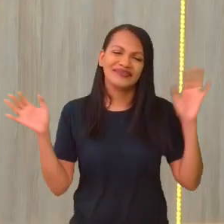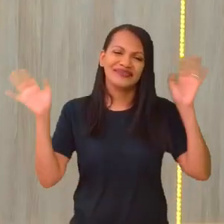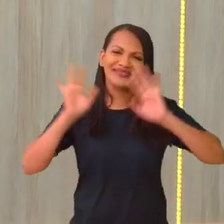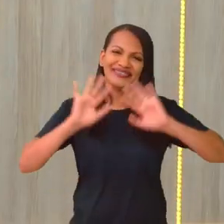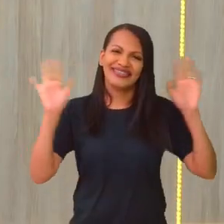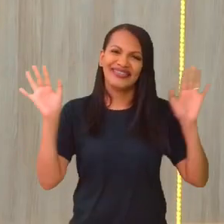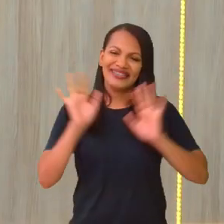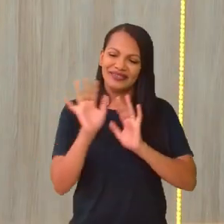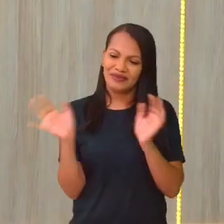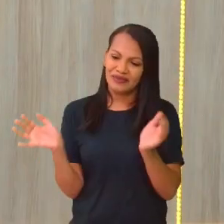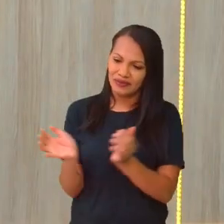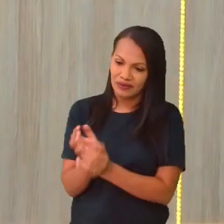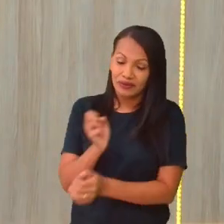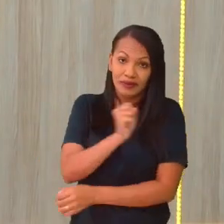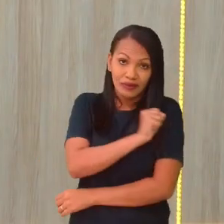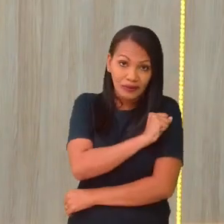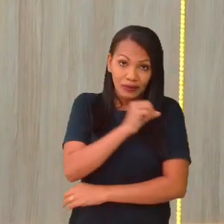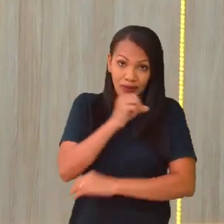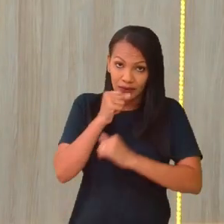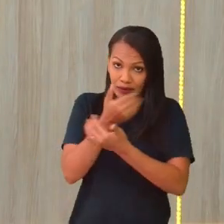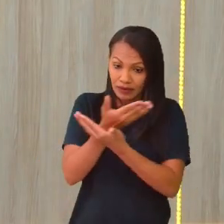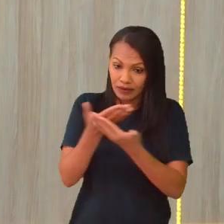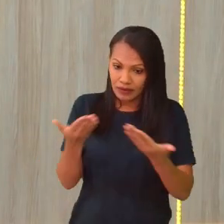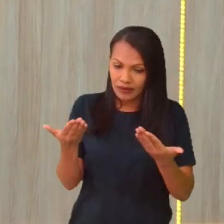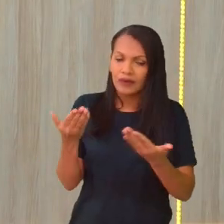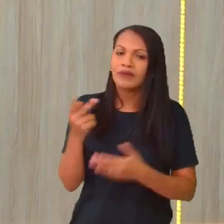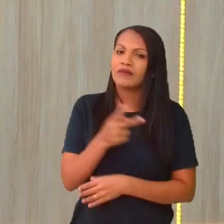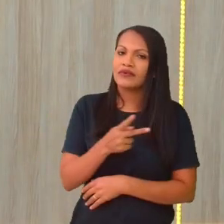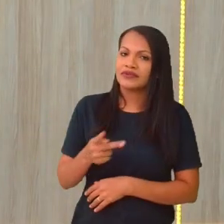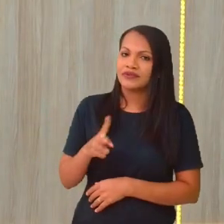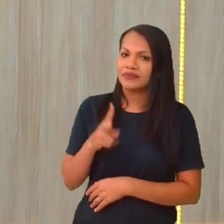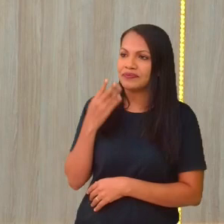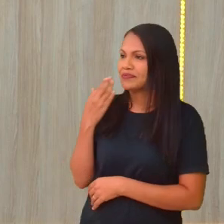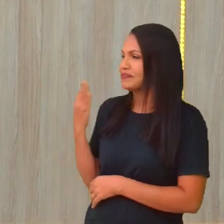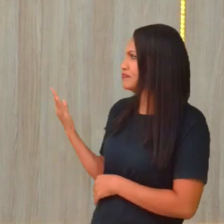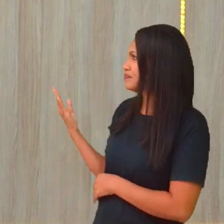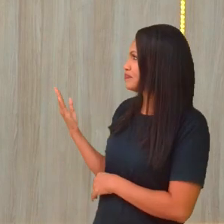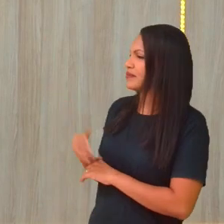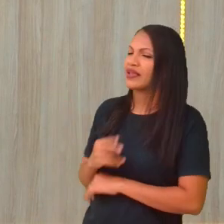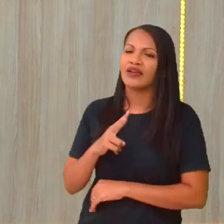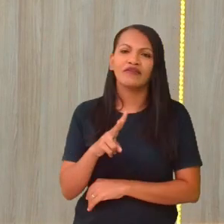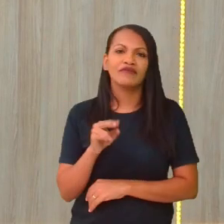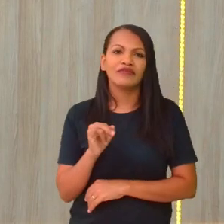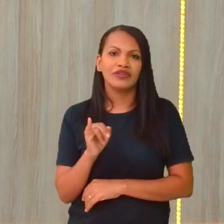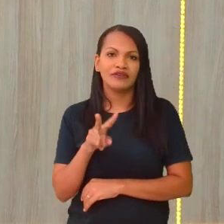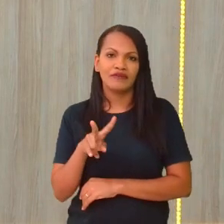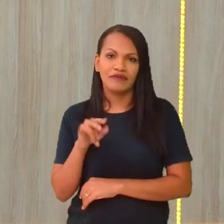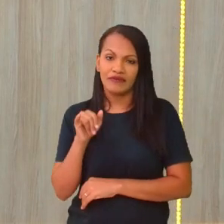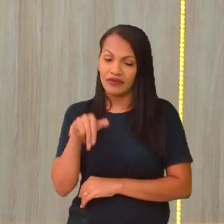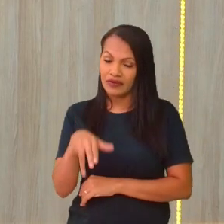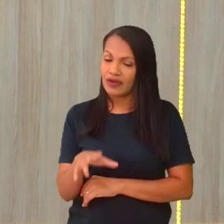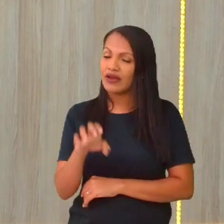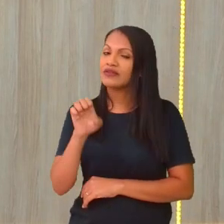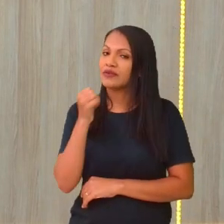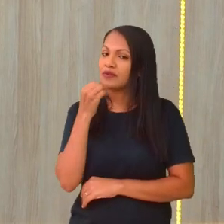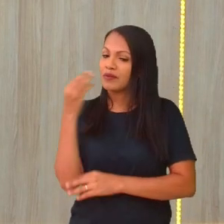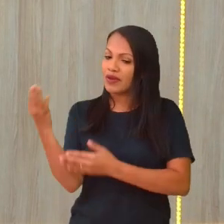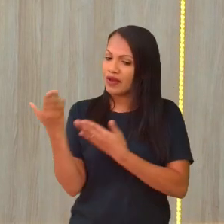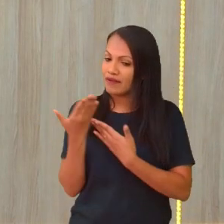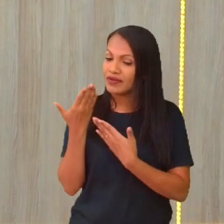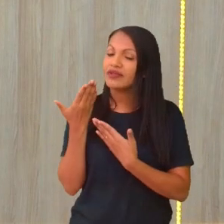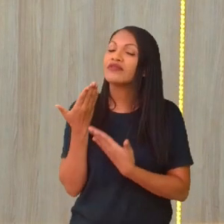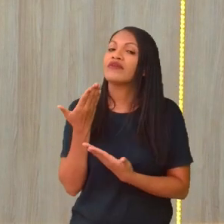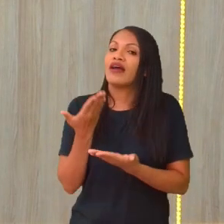Olá, oitavo ano, tudo bem com vocês? Eu sou Viviane Santos e esse é o meu sinal. Sejam todos bem-vindos à aula de